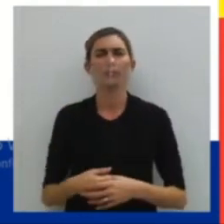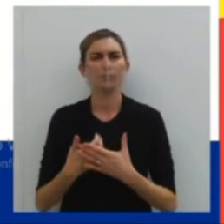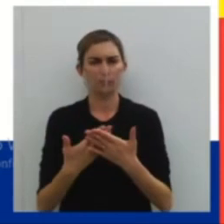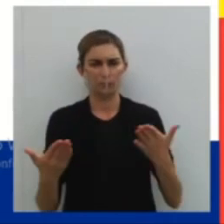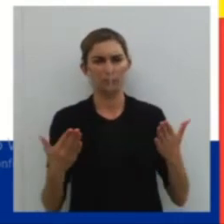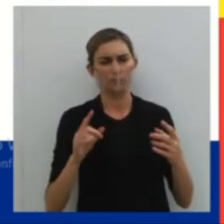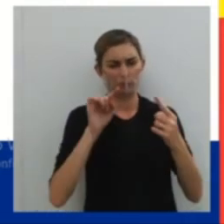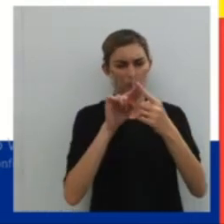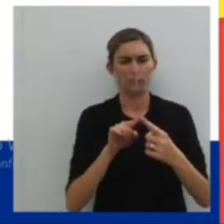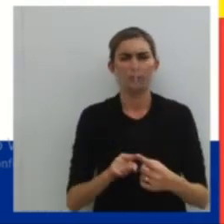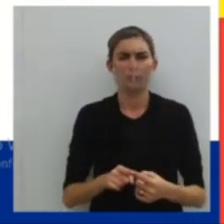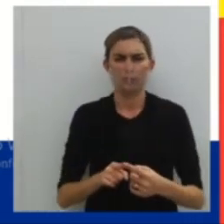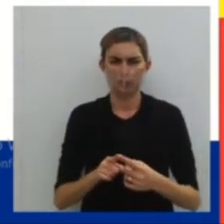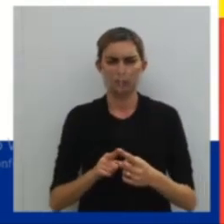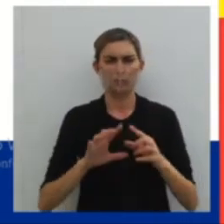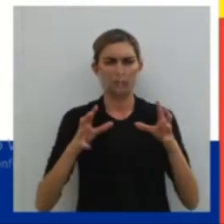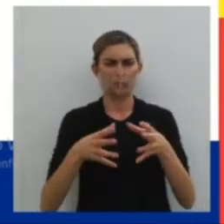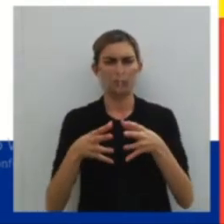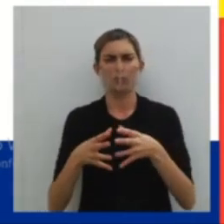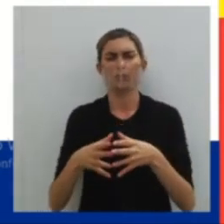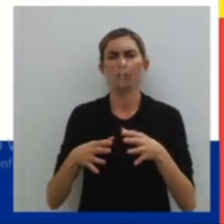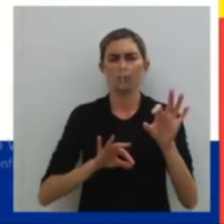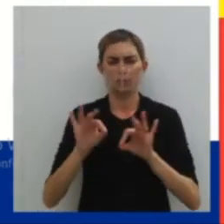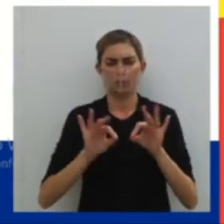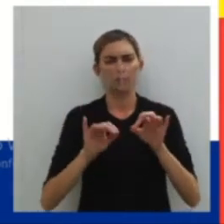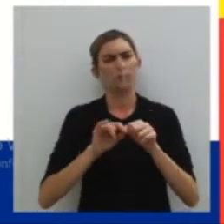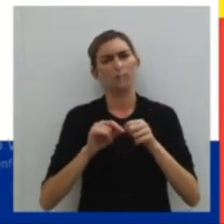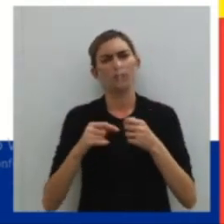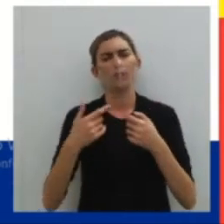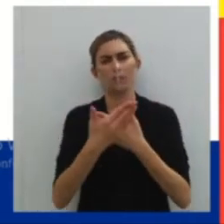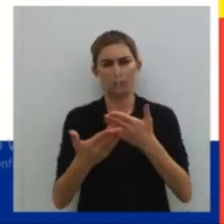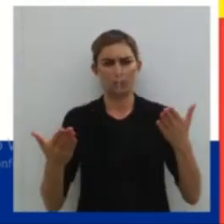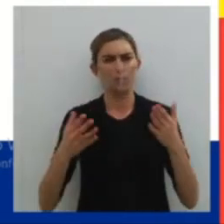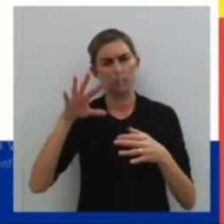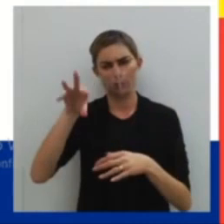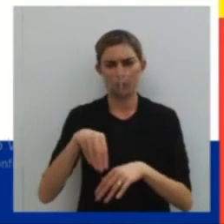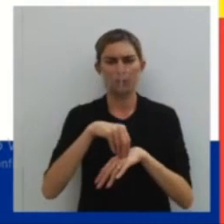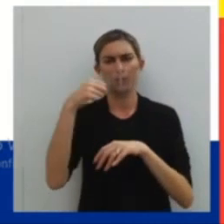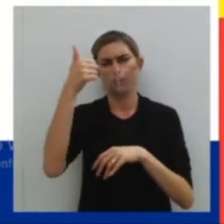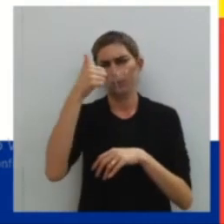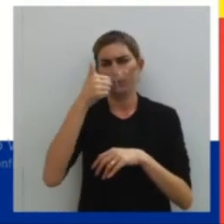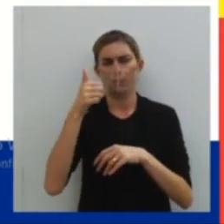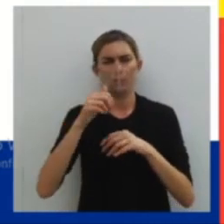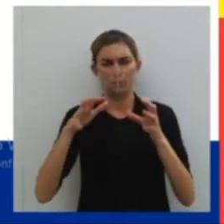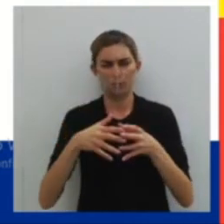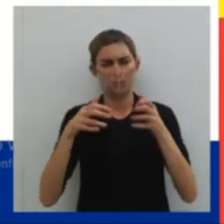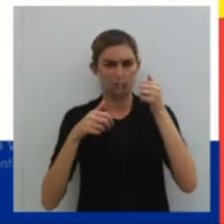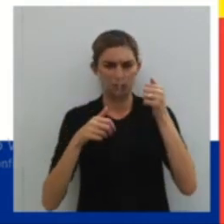Então, associar elementos de conjunto para montar o produto cartesiano é você pegar o primeiro elemento do conjunto